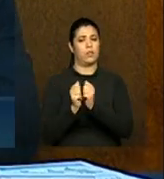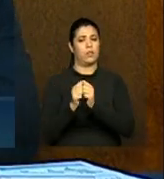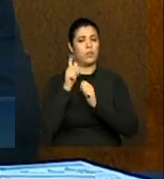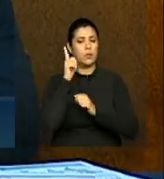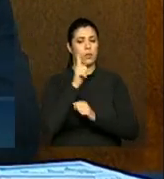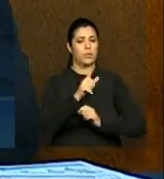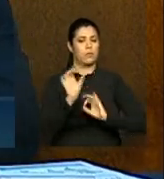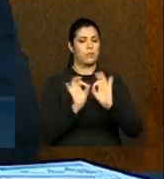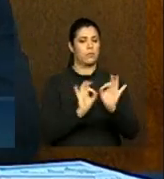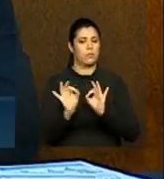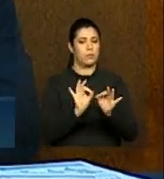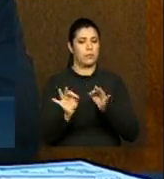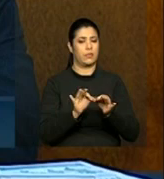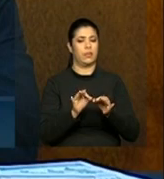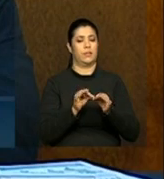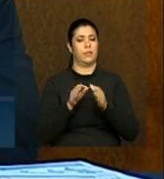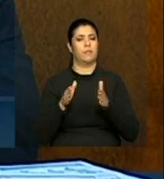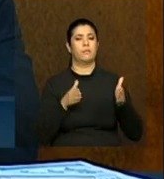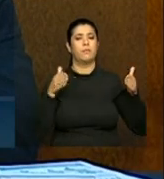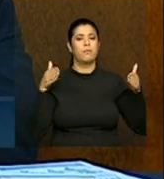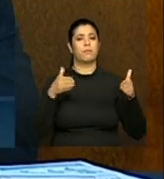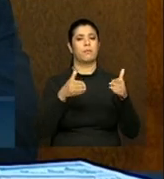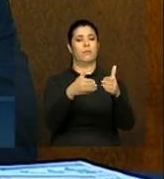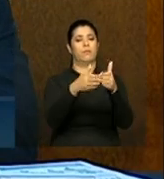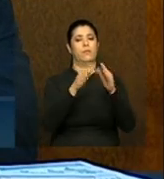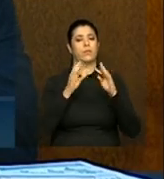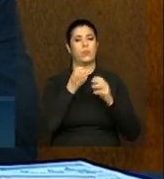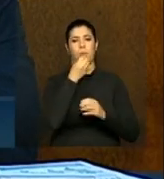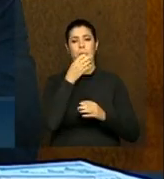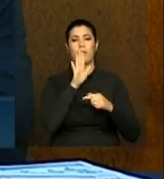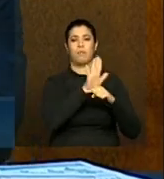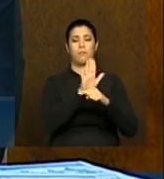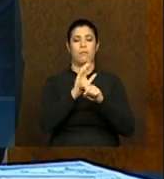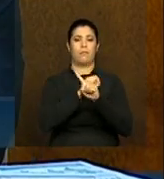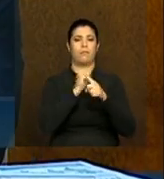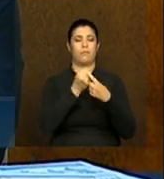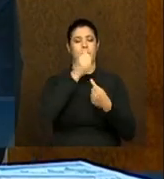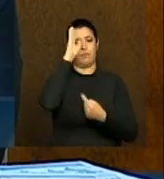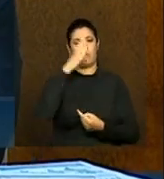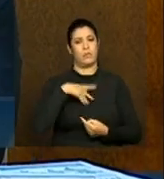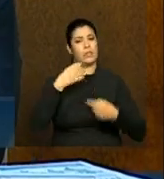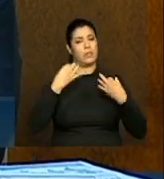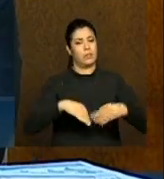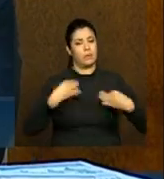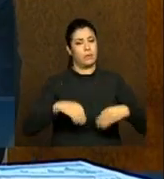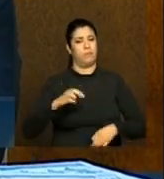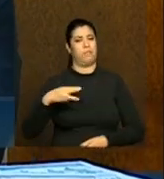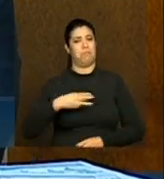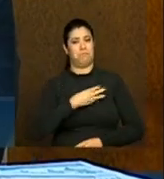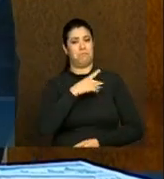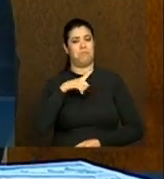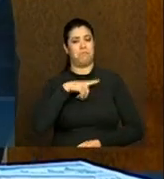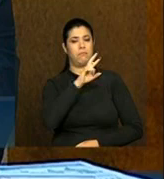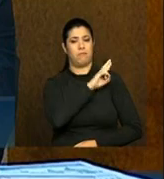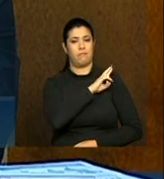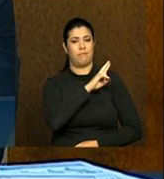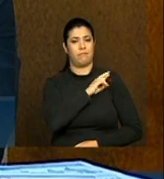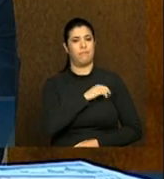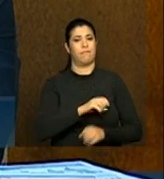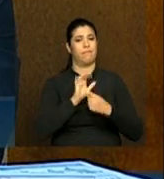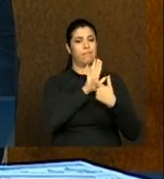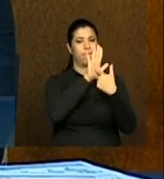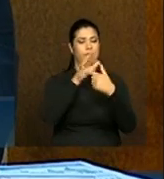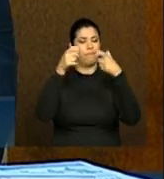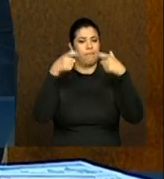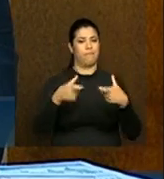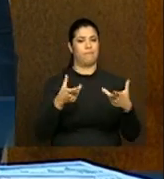definir um caminho que fosse bom eh para toda a sociedade brasileira. Certamente ela teve um papel nisso e eu queria deixar isso bem